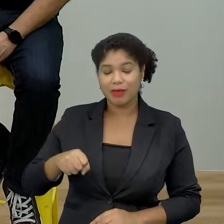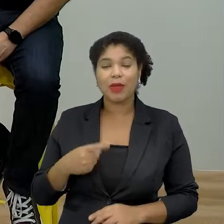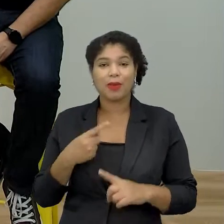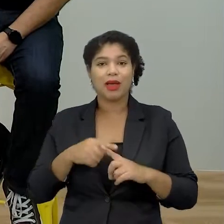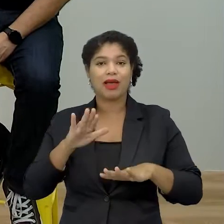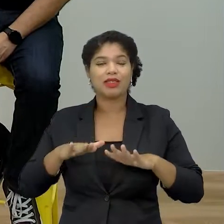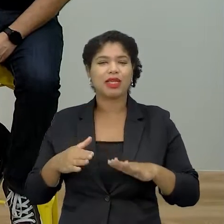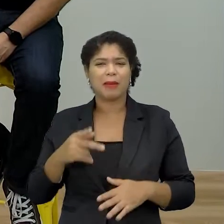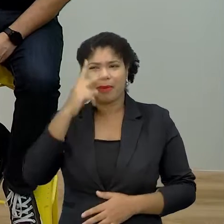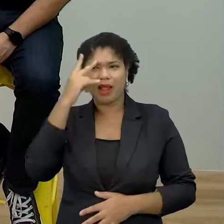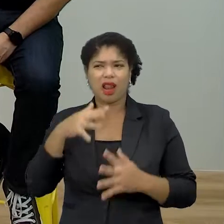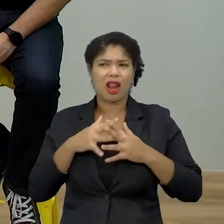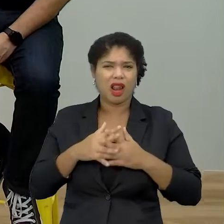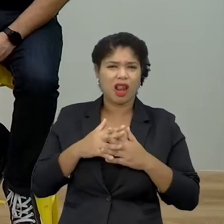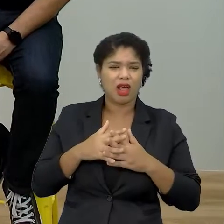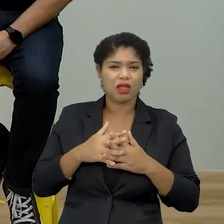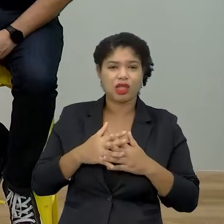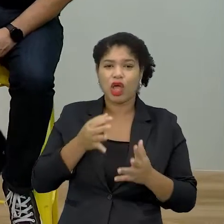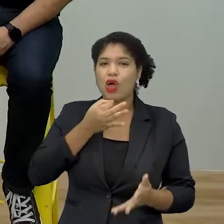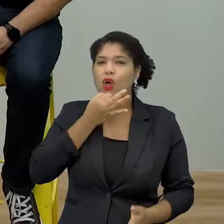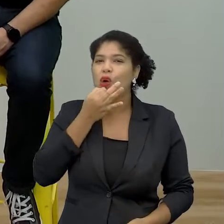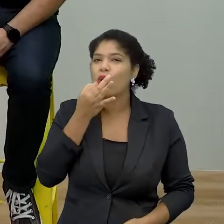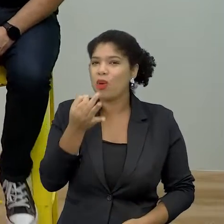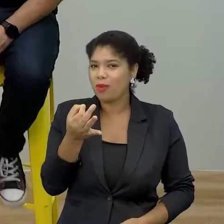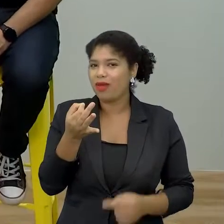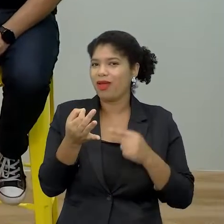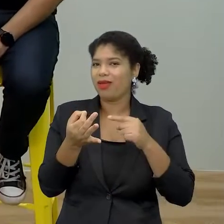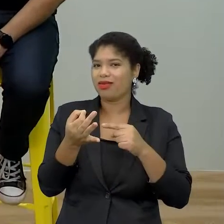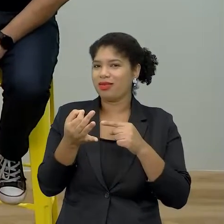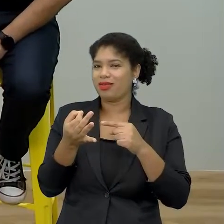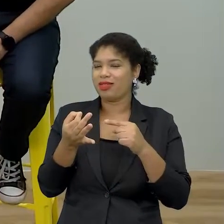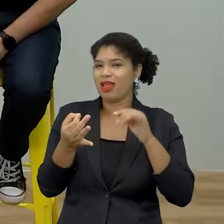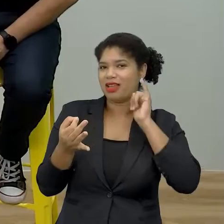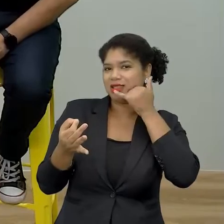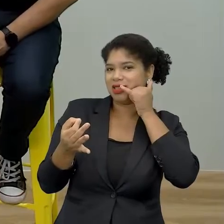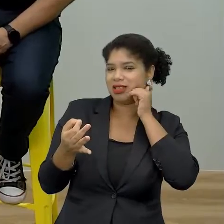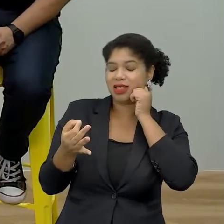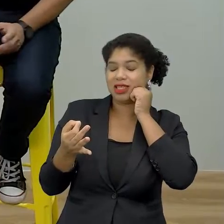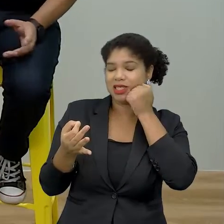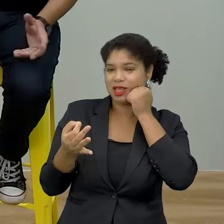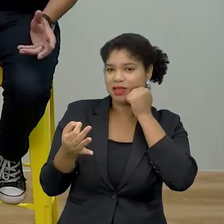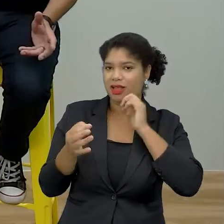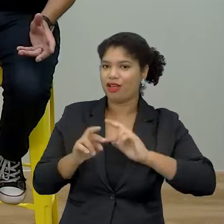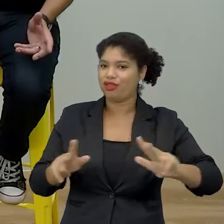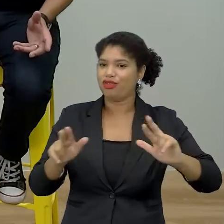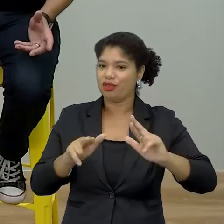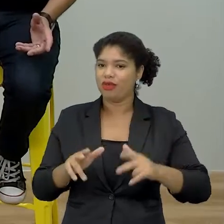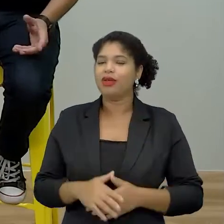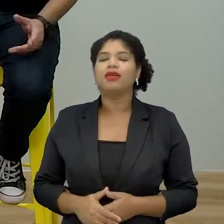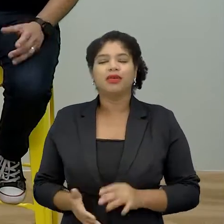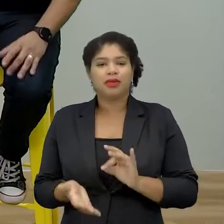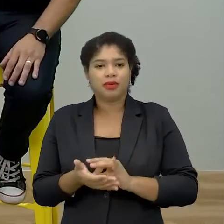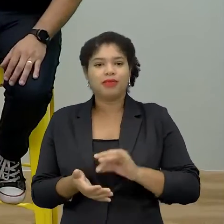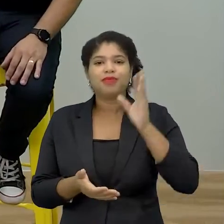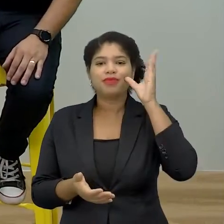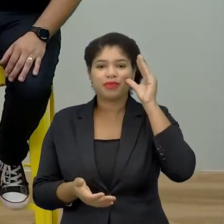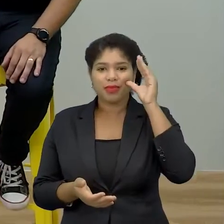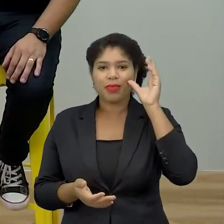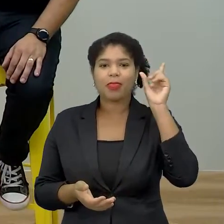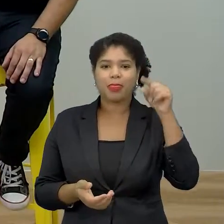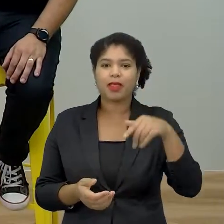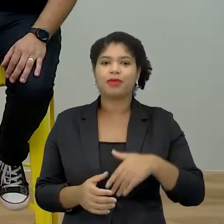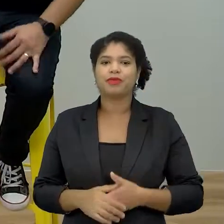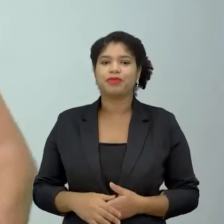existe a confusão entre opinião Verdade. e ciência. Então, é curioso porque às vezes